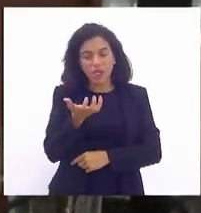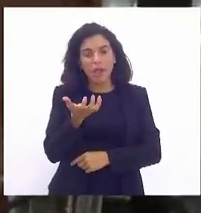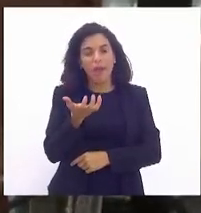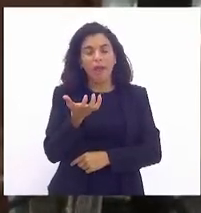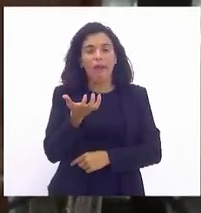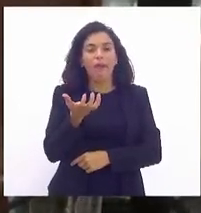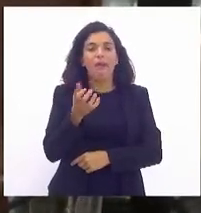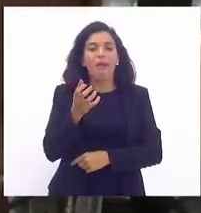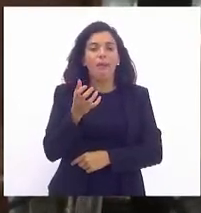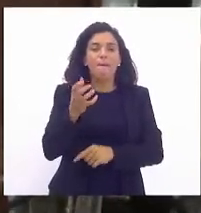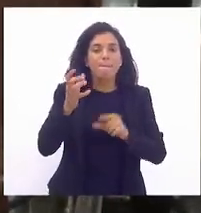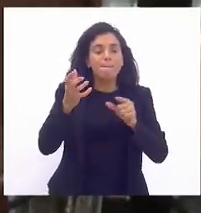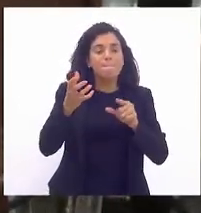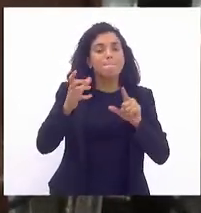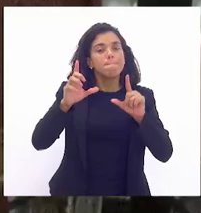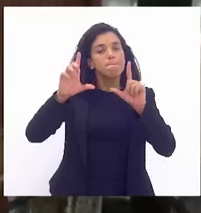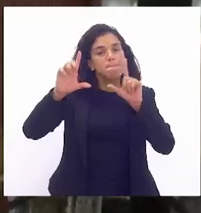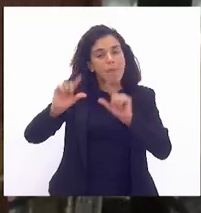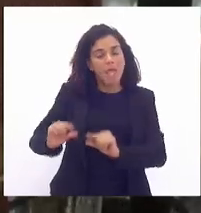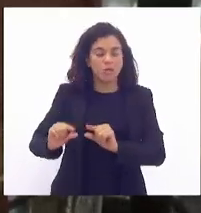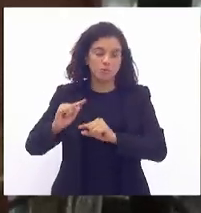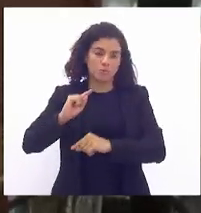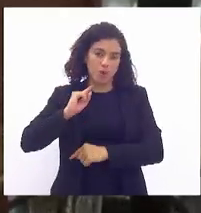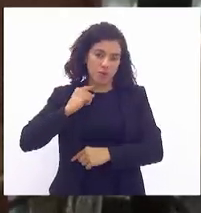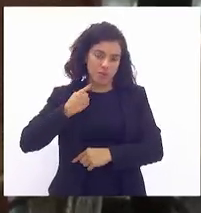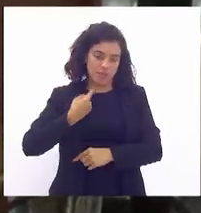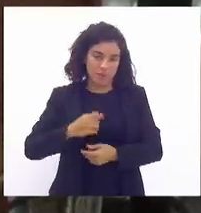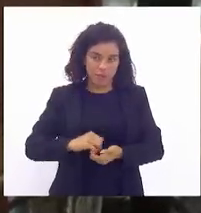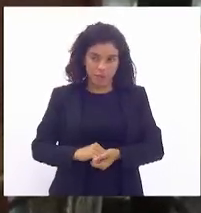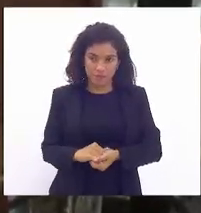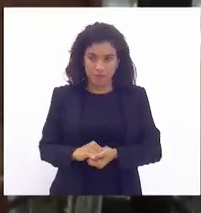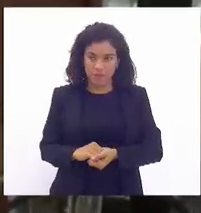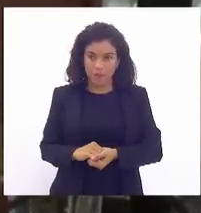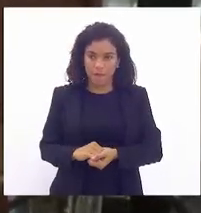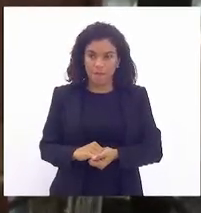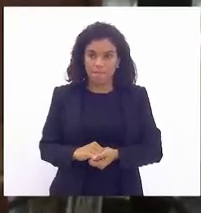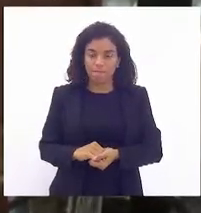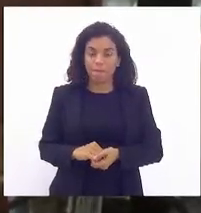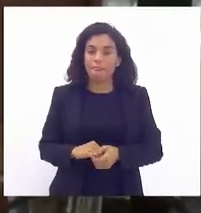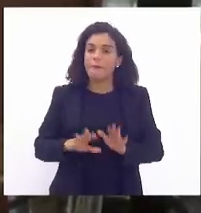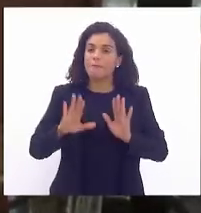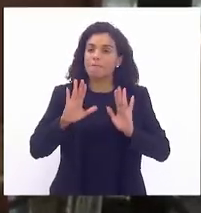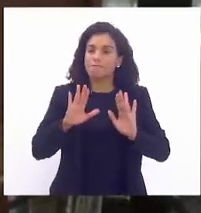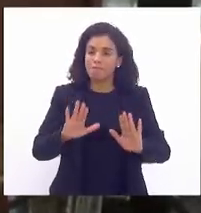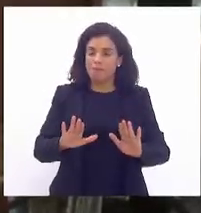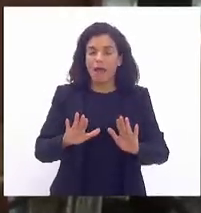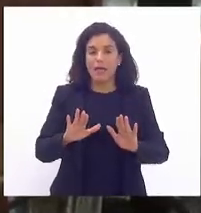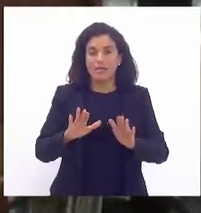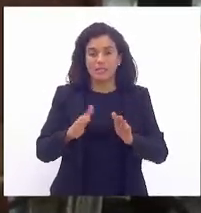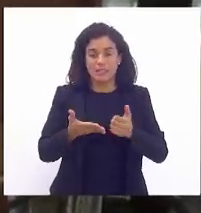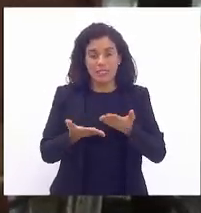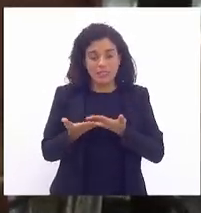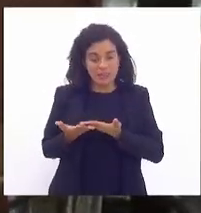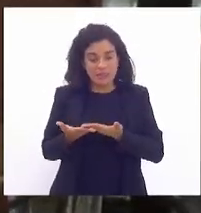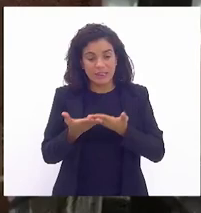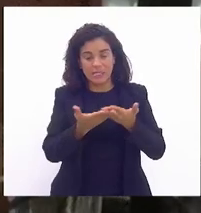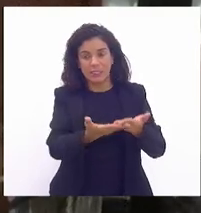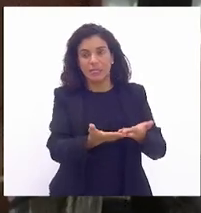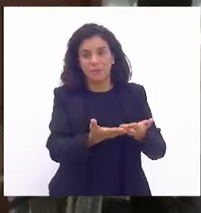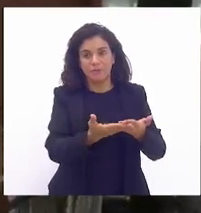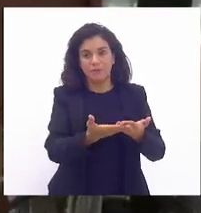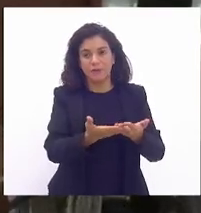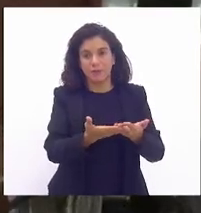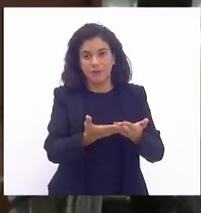poluindo cada vez menos. É isso que a gente precisa. Agora, esse encaminhamento que a